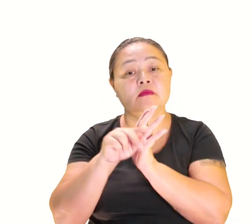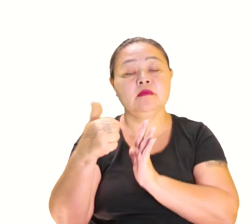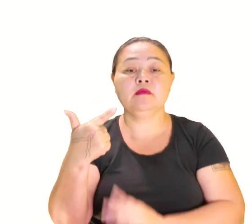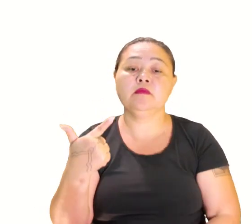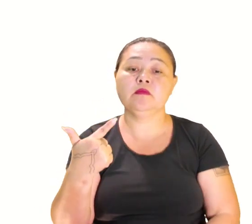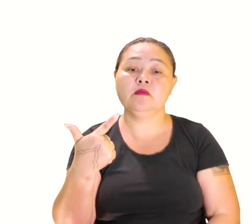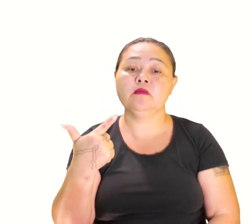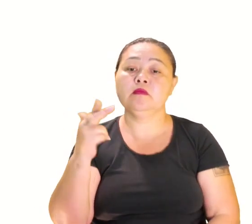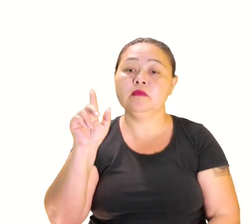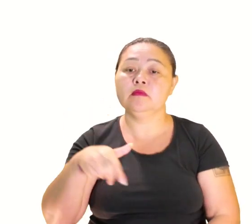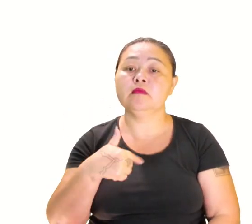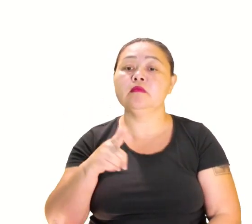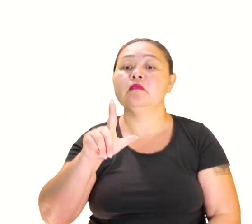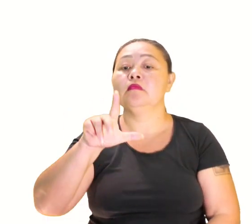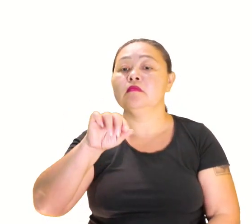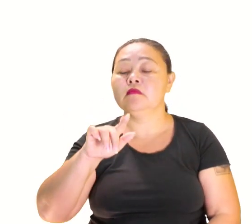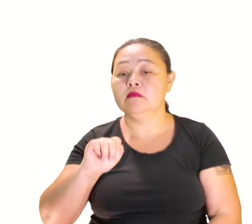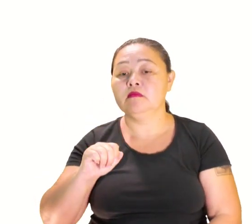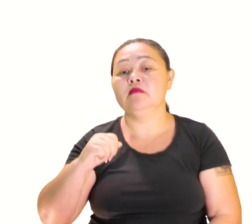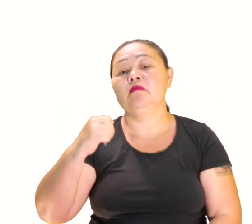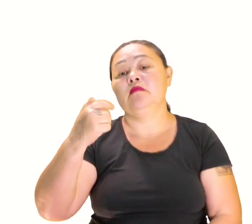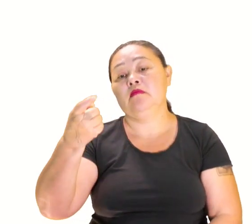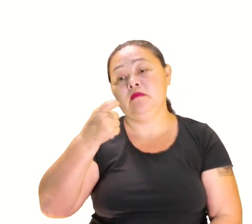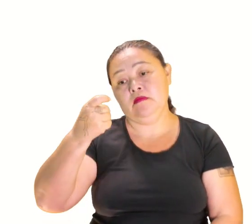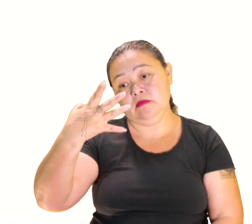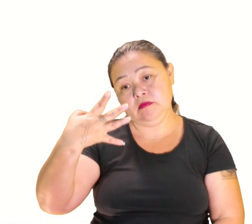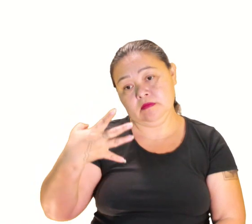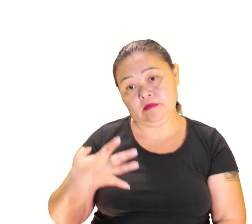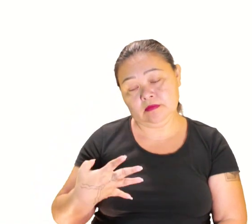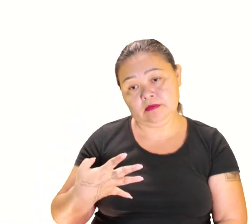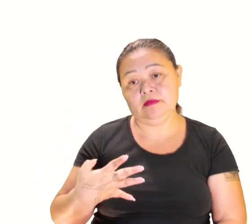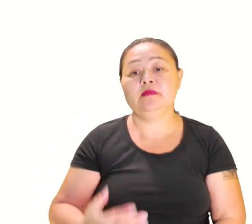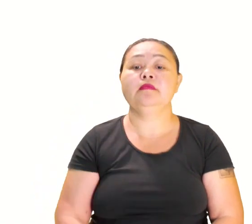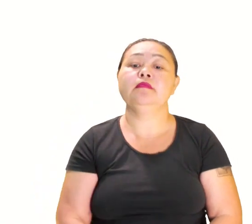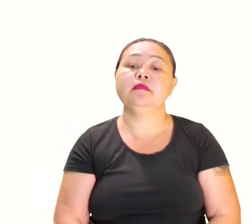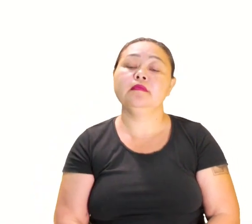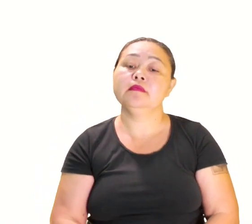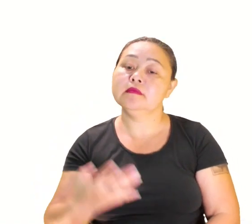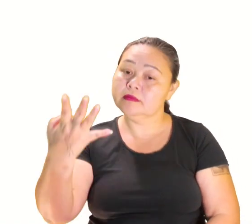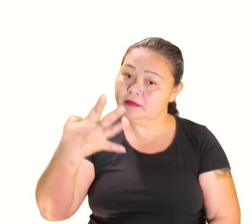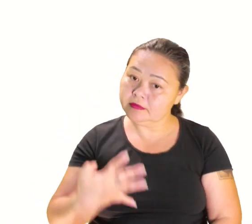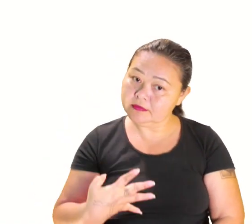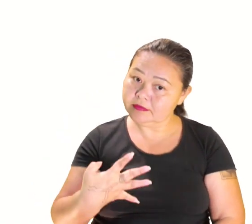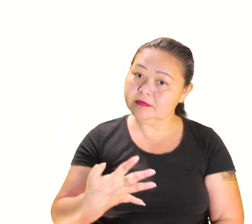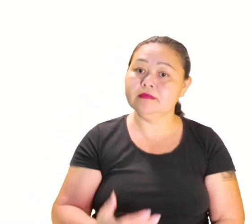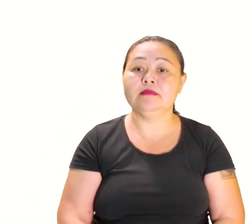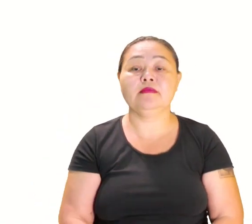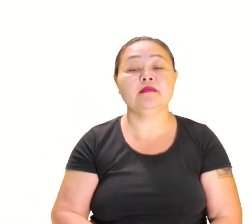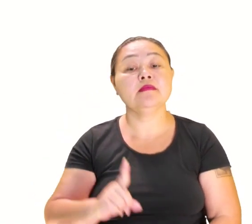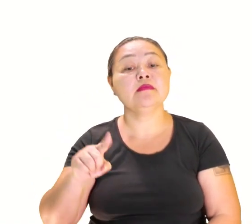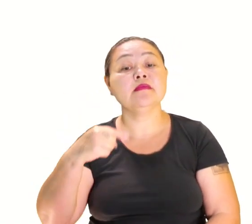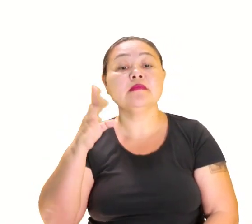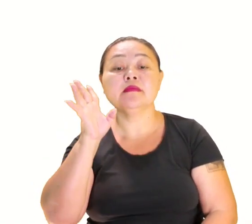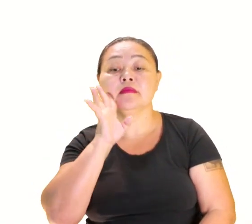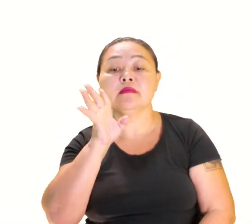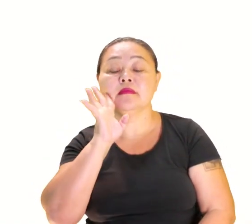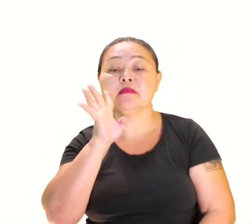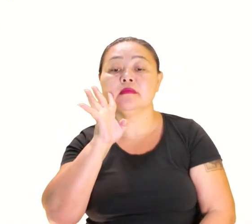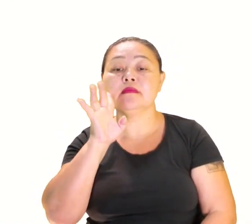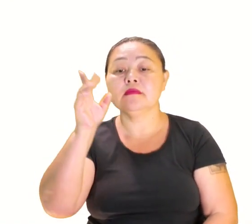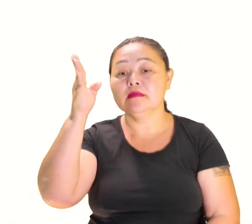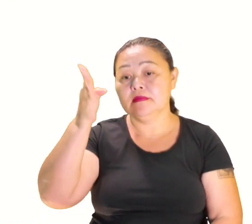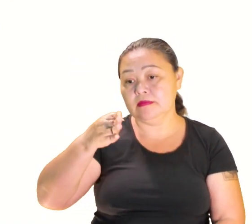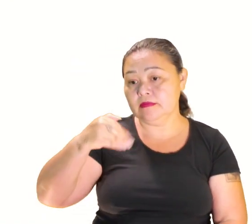a menos 2 vai ser igual ao log de x, que é 4 elevado a menos 2, na base 4. E é legal porque a gente vai poder